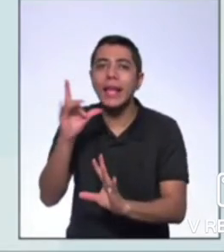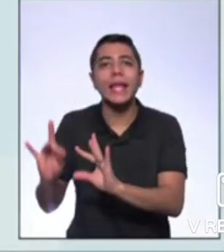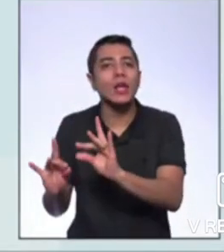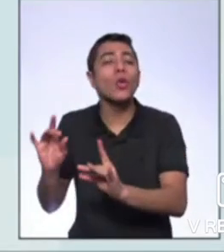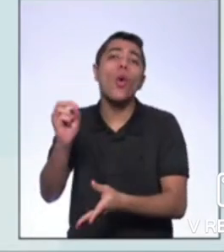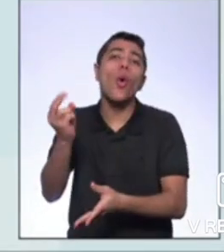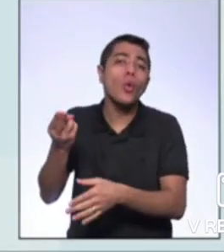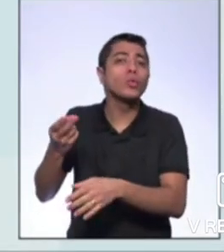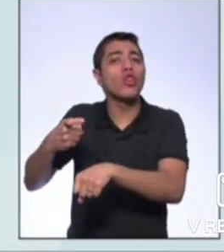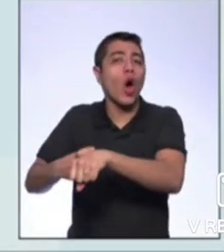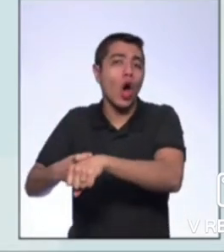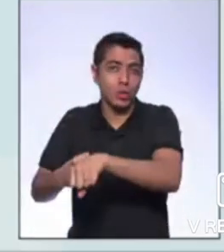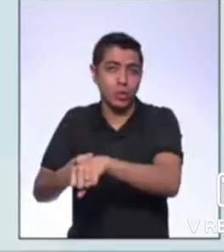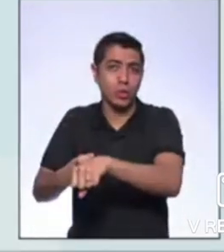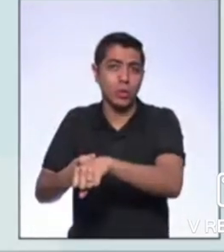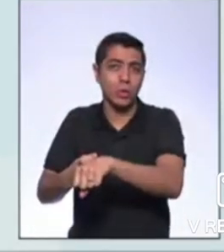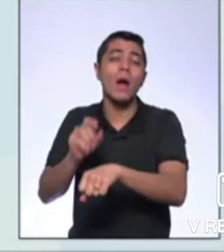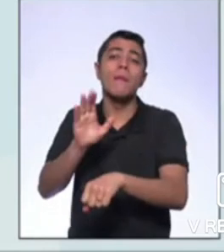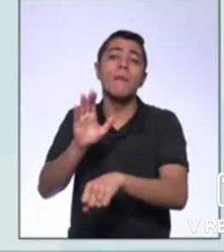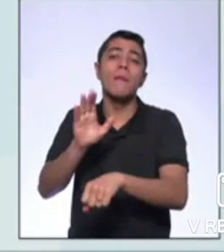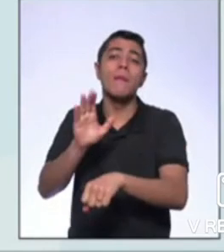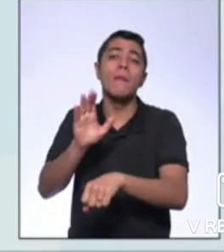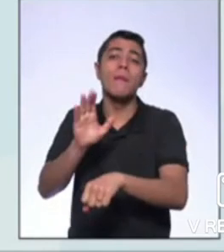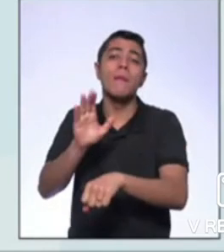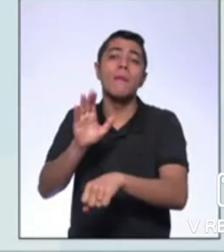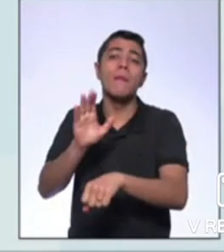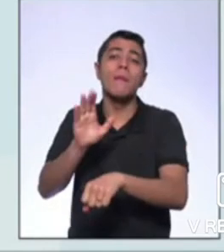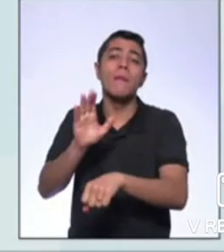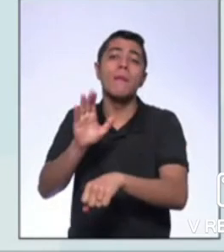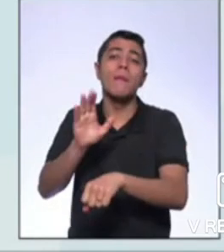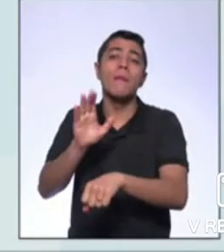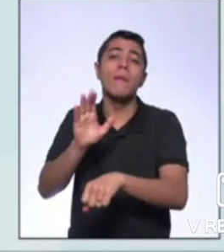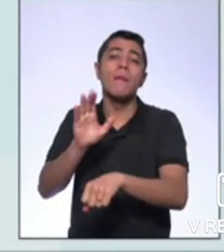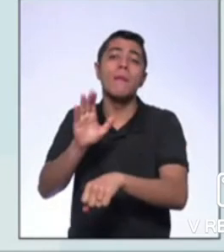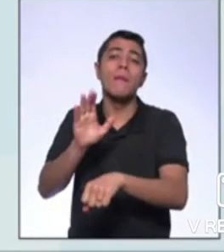sólido, mas nosso caso aqui vai ser um líquido, que se chama